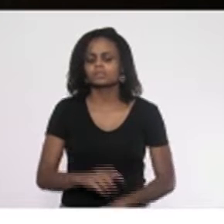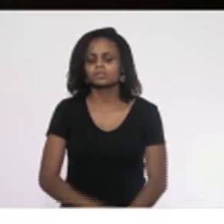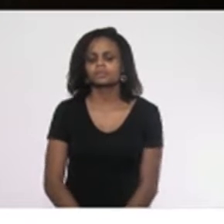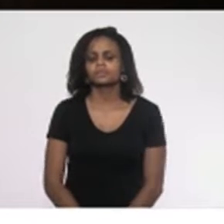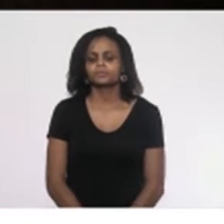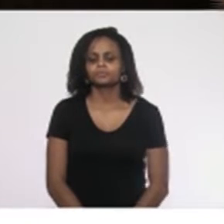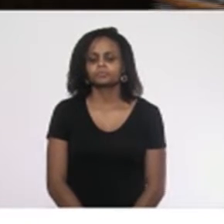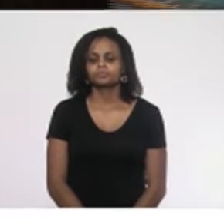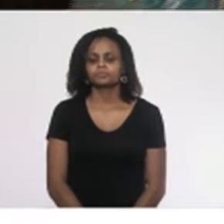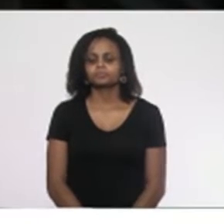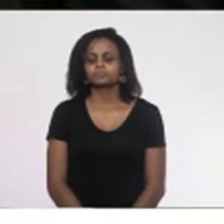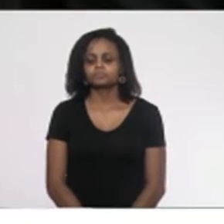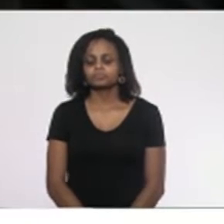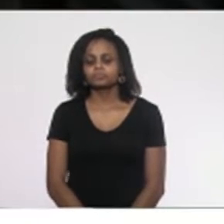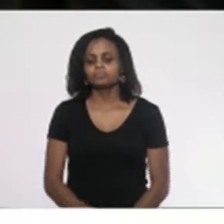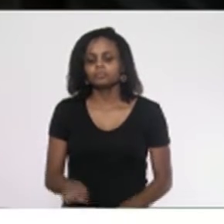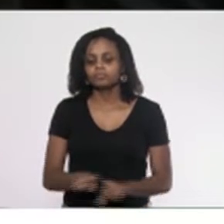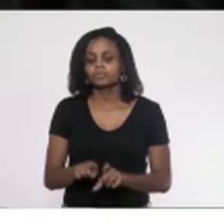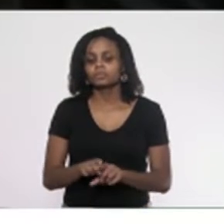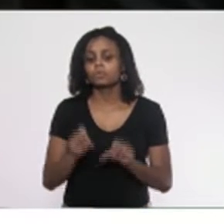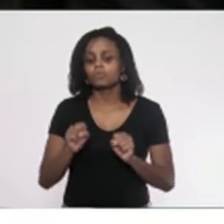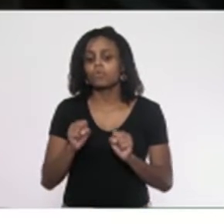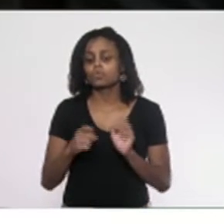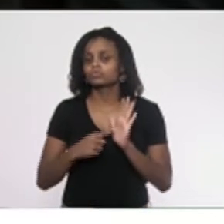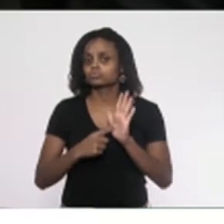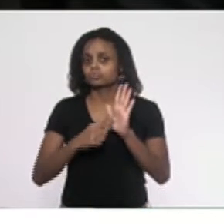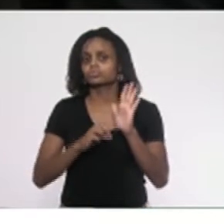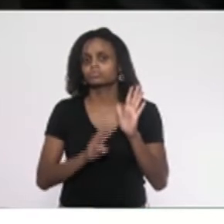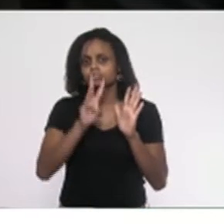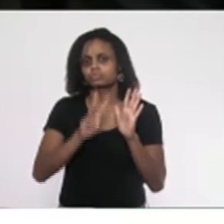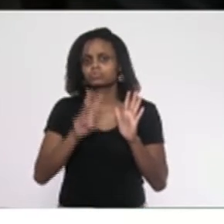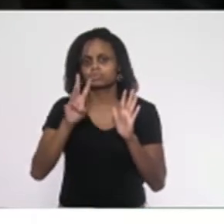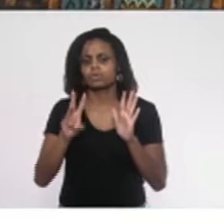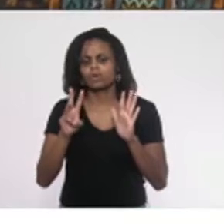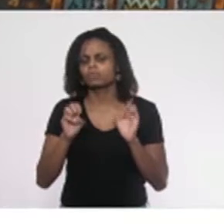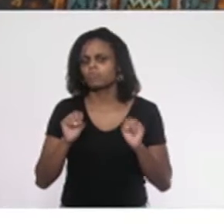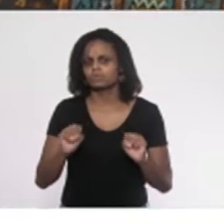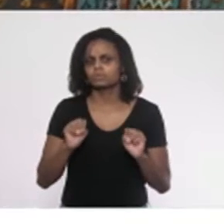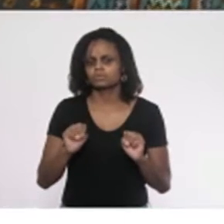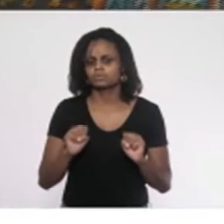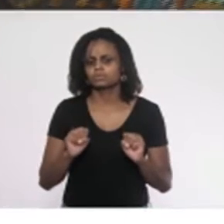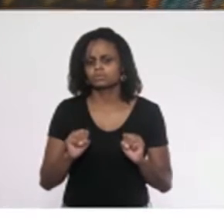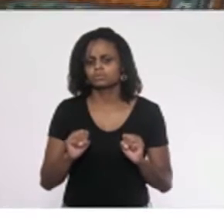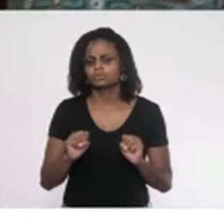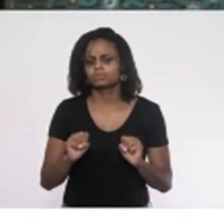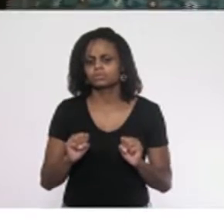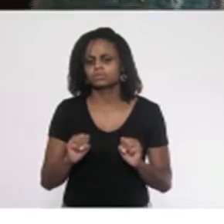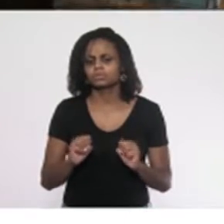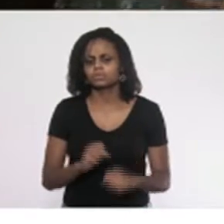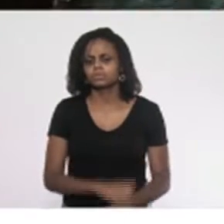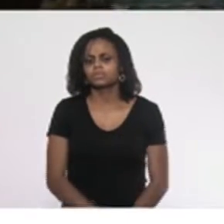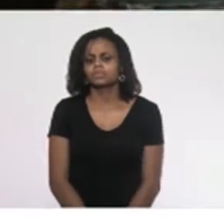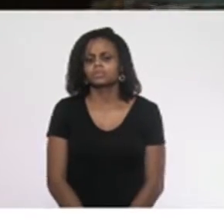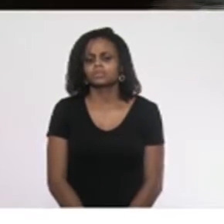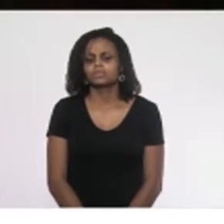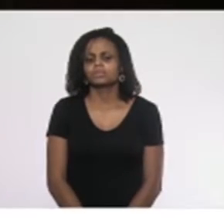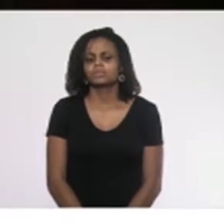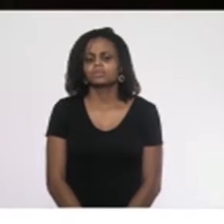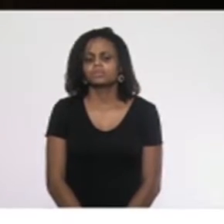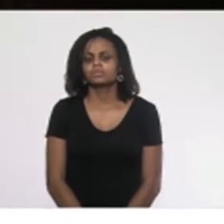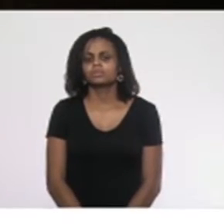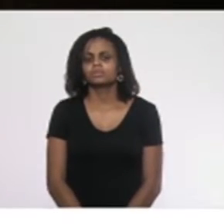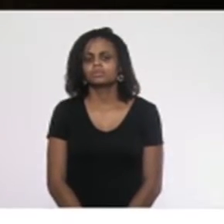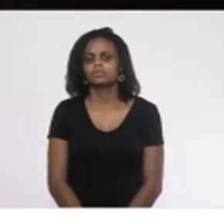Bom, de qualquer maneira, pode ser apresentada em site, não? Pode. Bom. Mas não que essa obrigatoriedade esteja explicitada